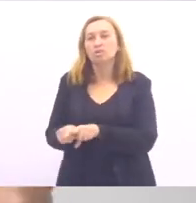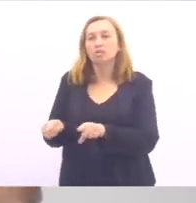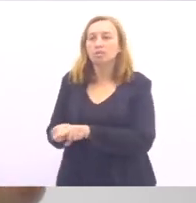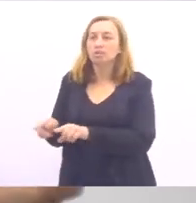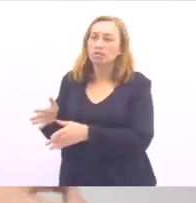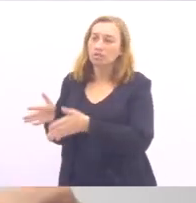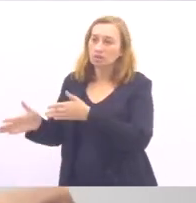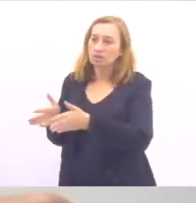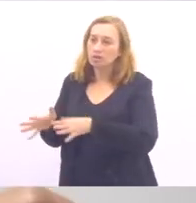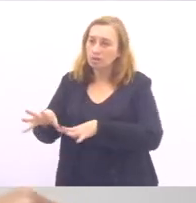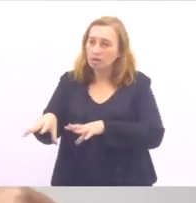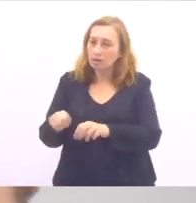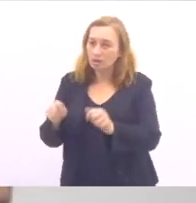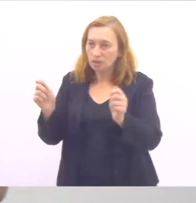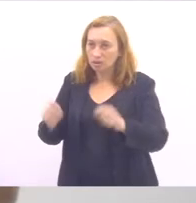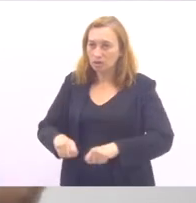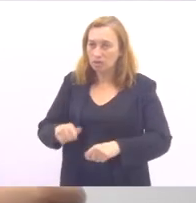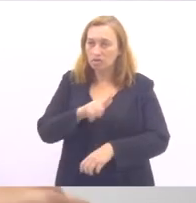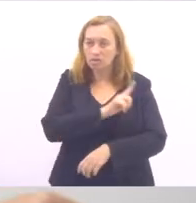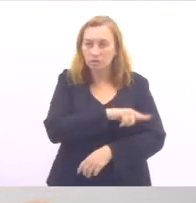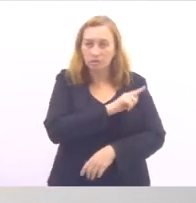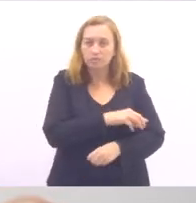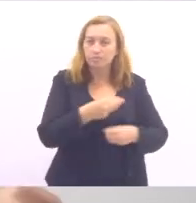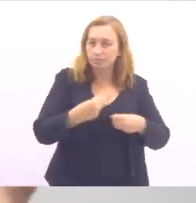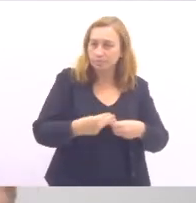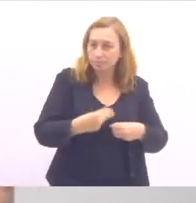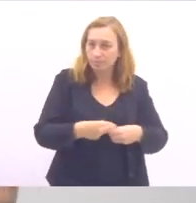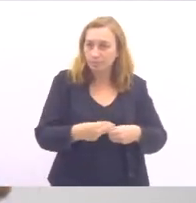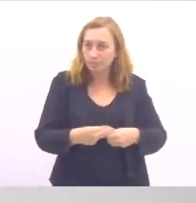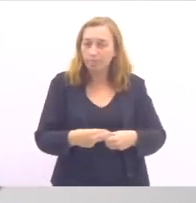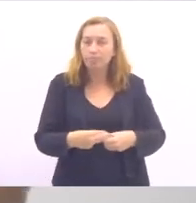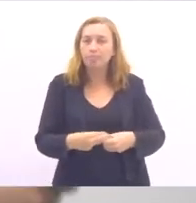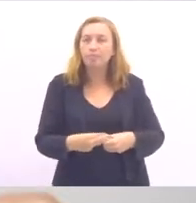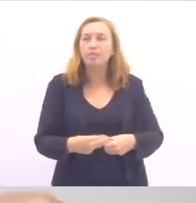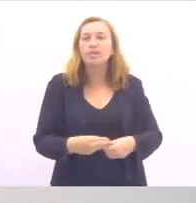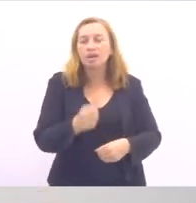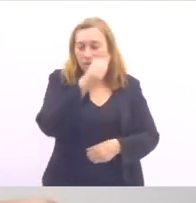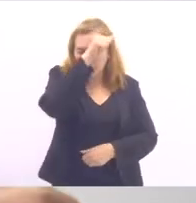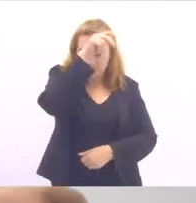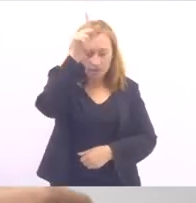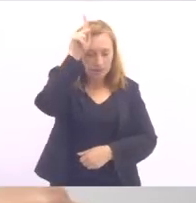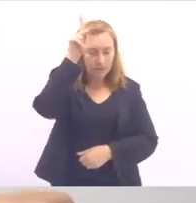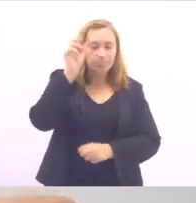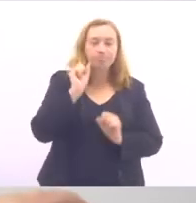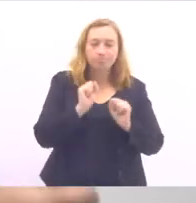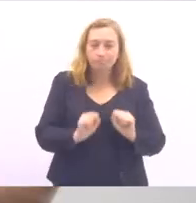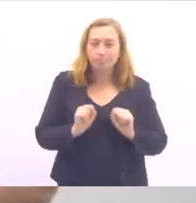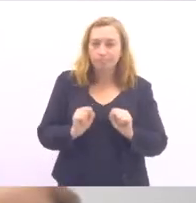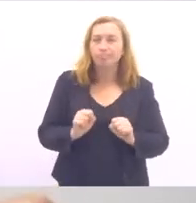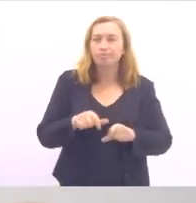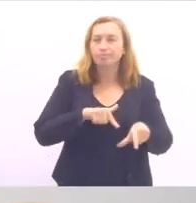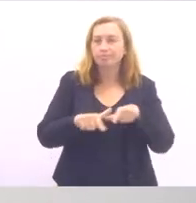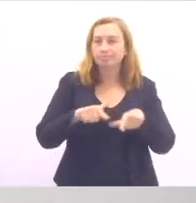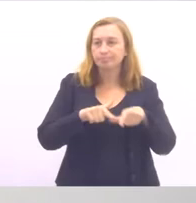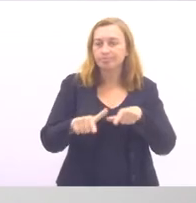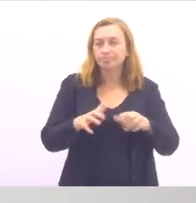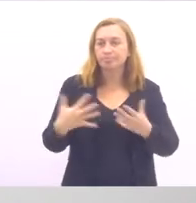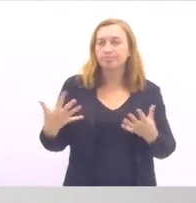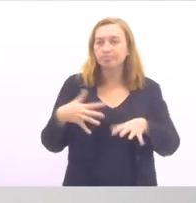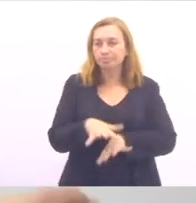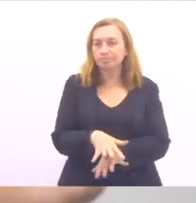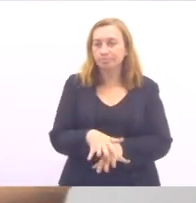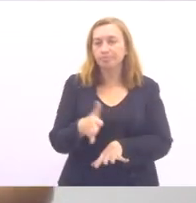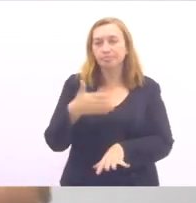de capacitação dos gestores municipais, das prefeituras, para que elas possam trabalhar essa inclusão